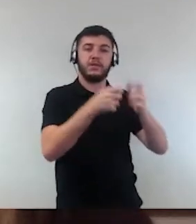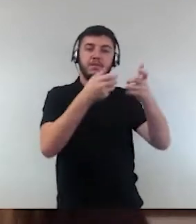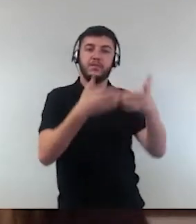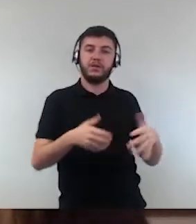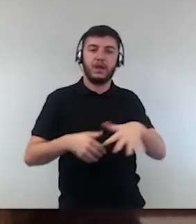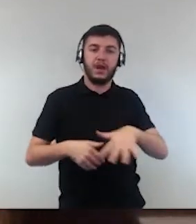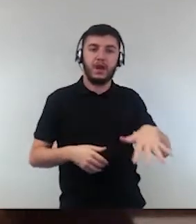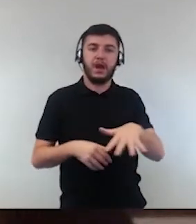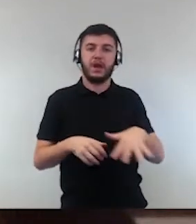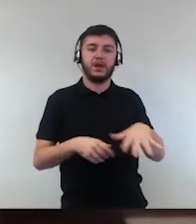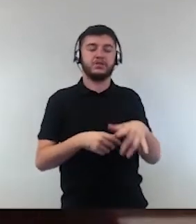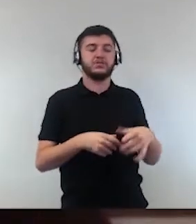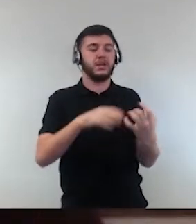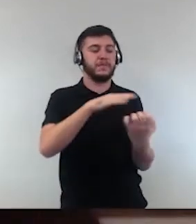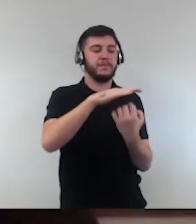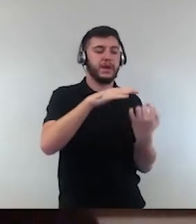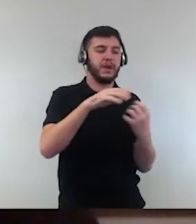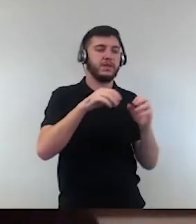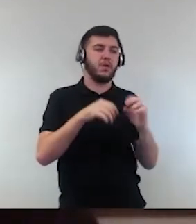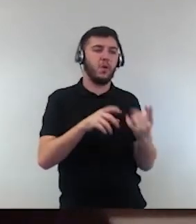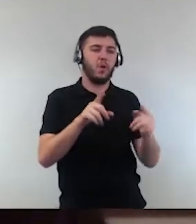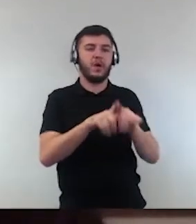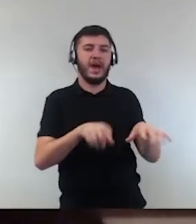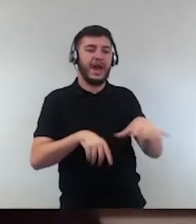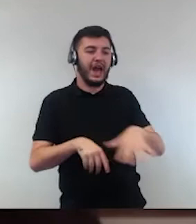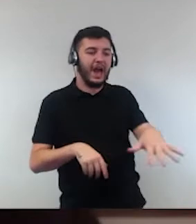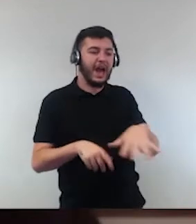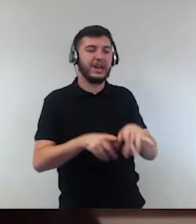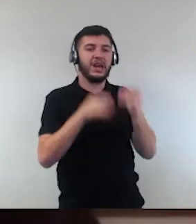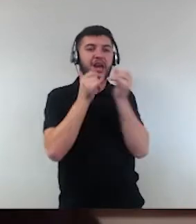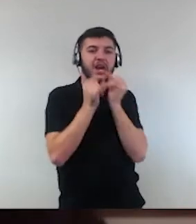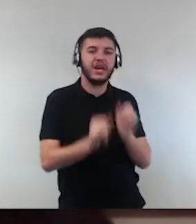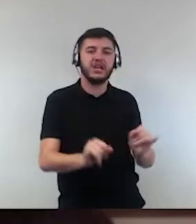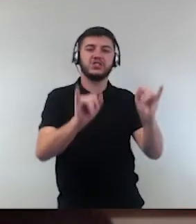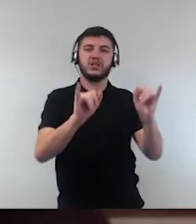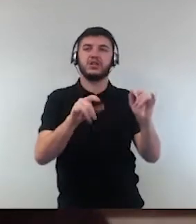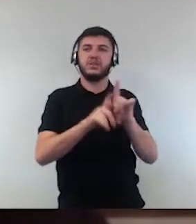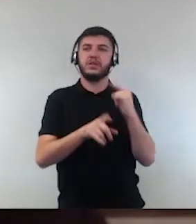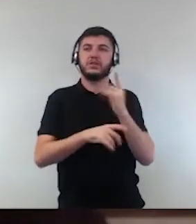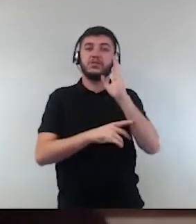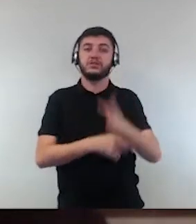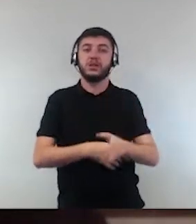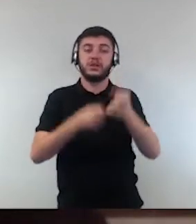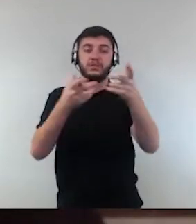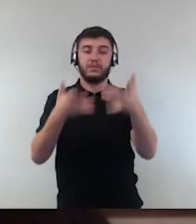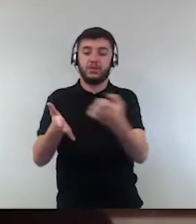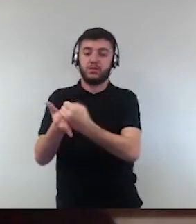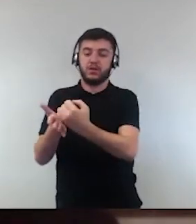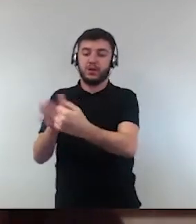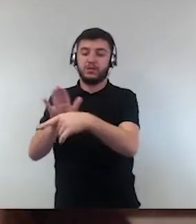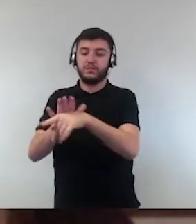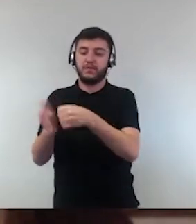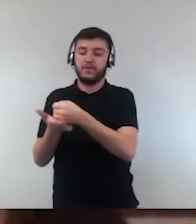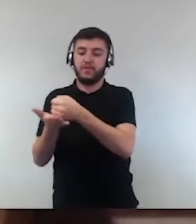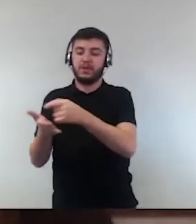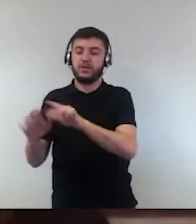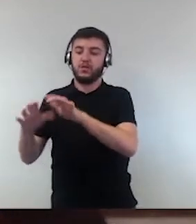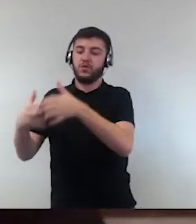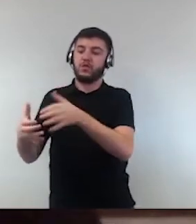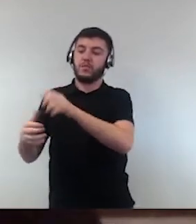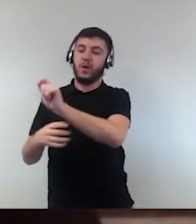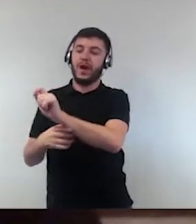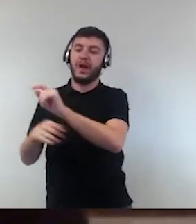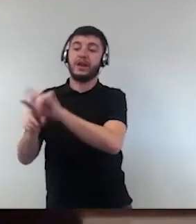energia elétrica propriamente dito, a gente está falando, e no caso de distribuição, de contratos de fornecimento do Grupo A e contratos